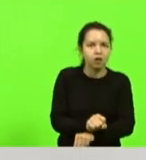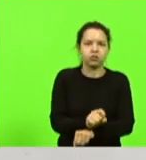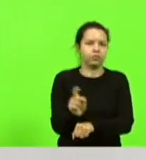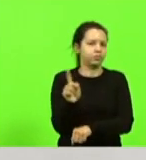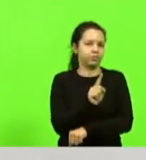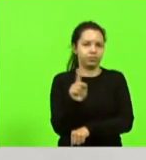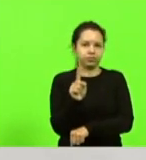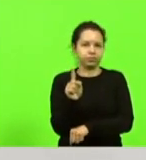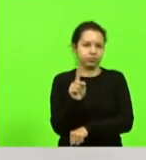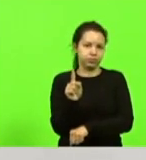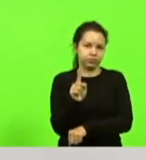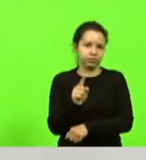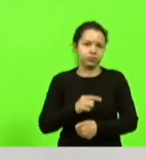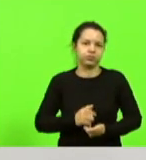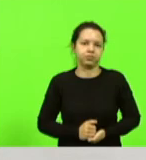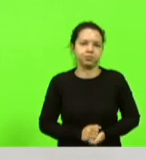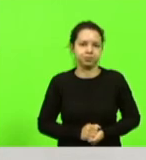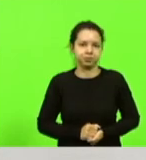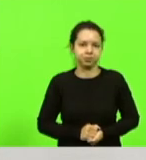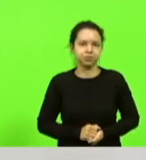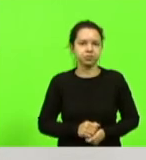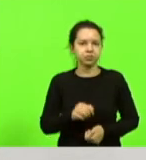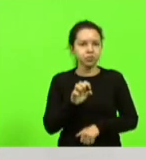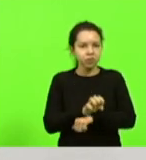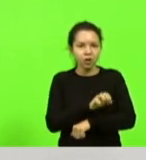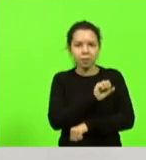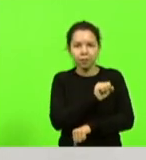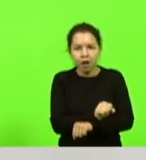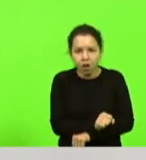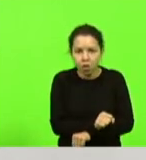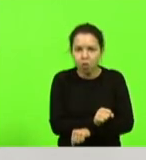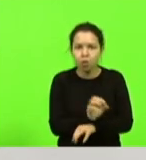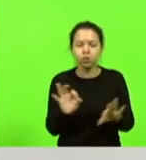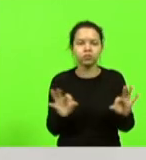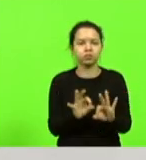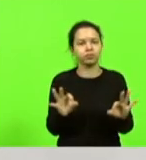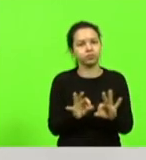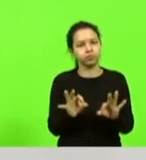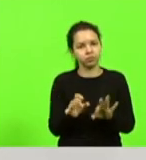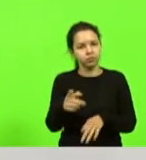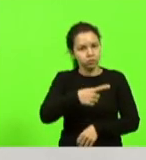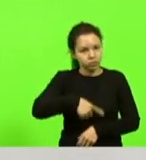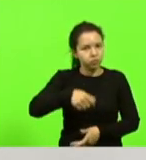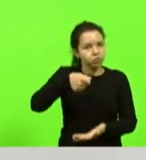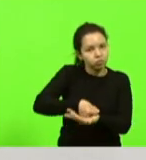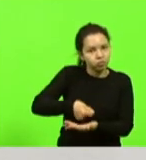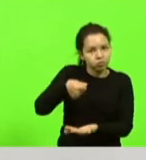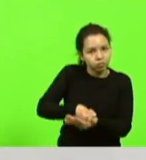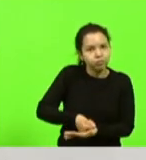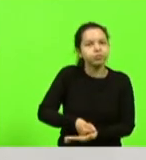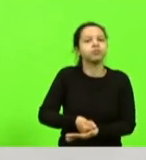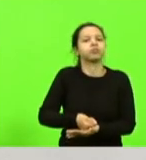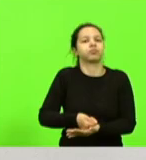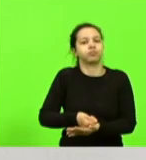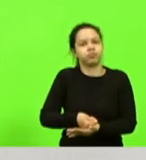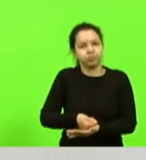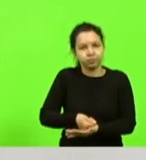não parou. Não parou um segundo de funcionar. A gente é cobrado sobre isso.